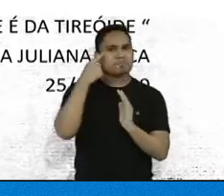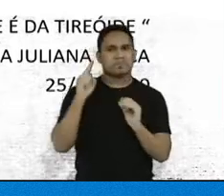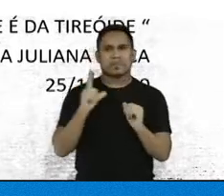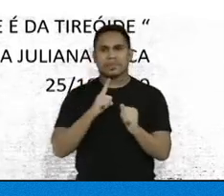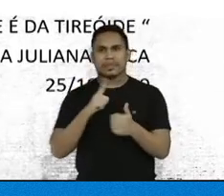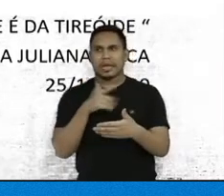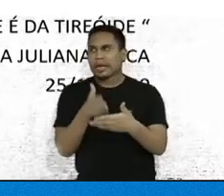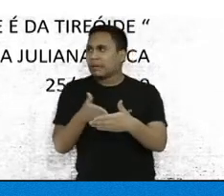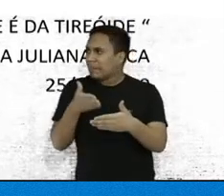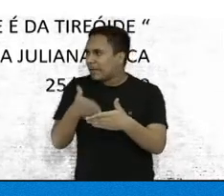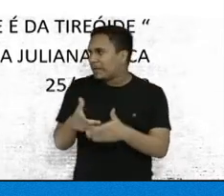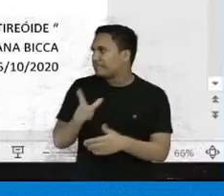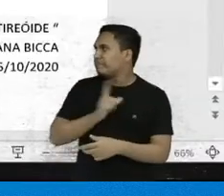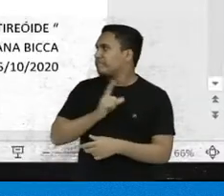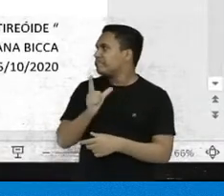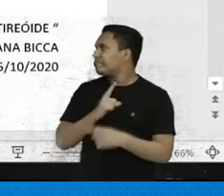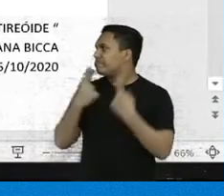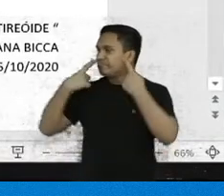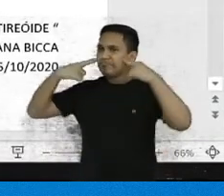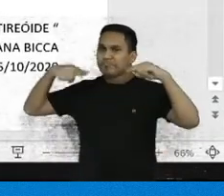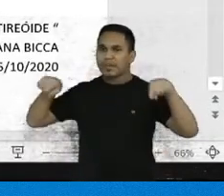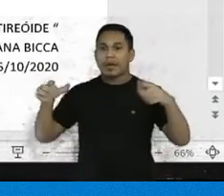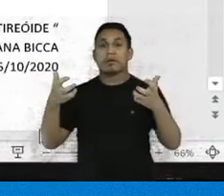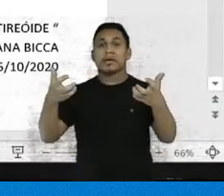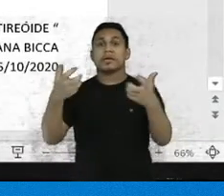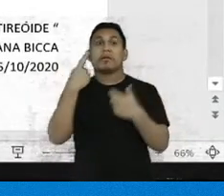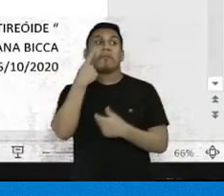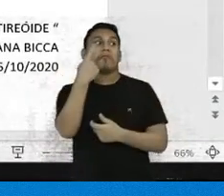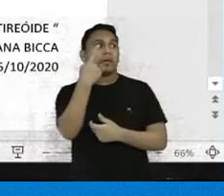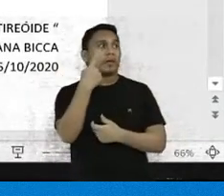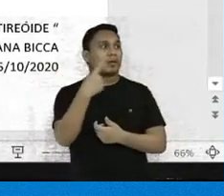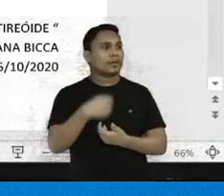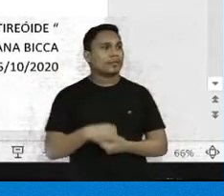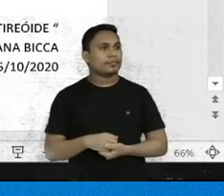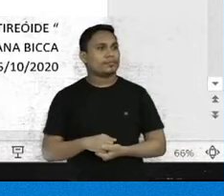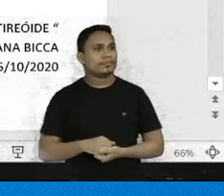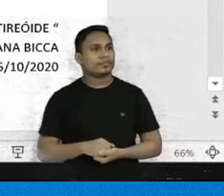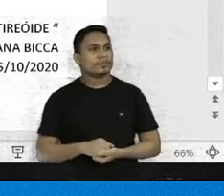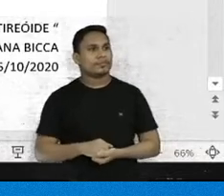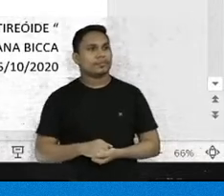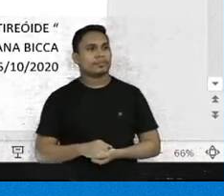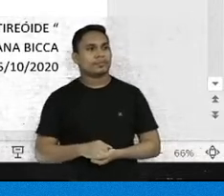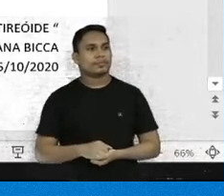isso. Queria ver que... Opa, deixa eu voltar aqui. Queria saber se...